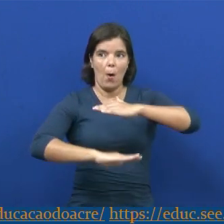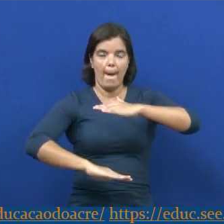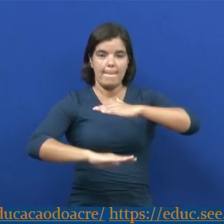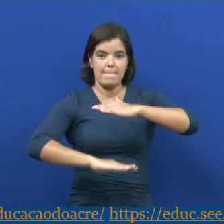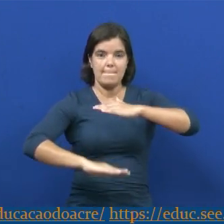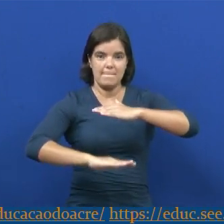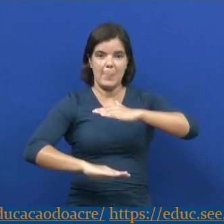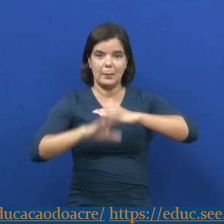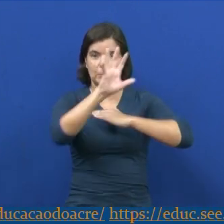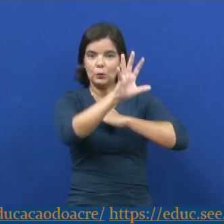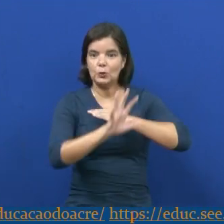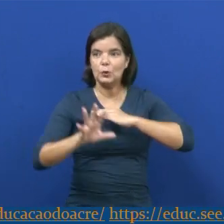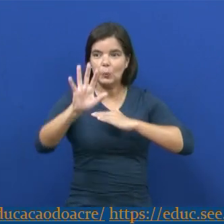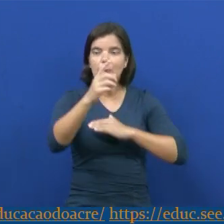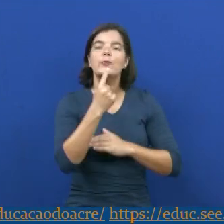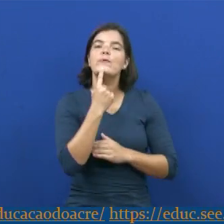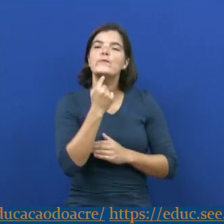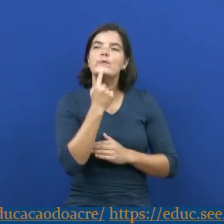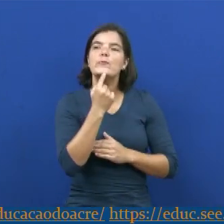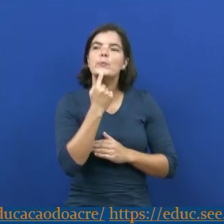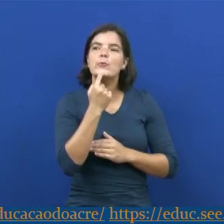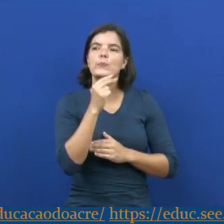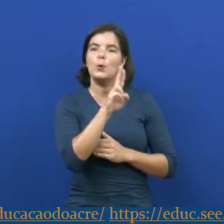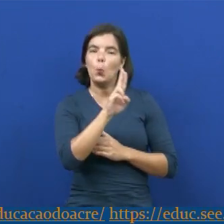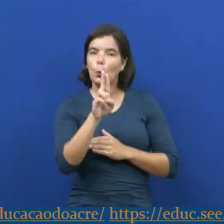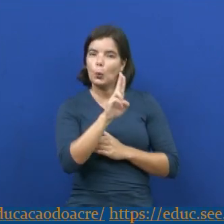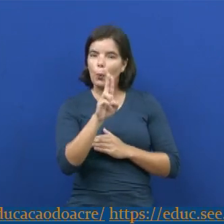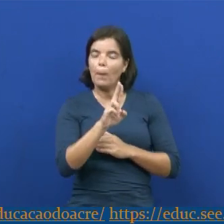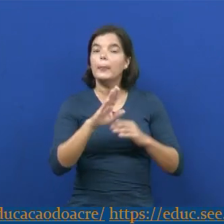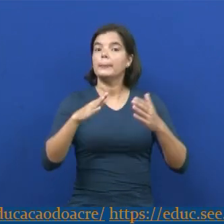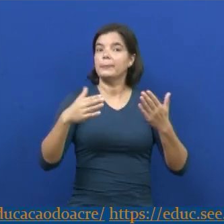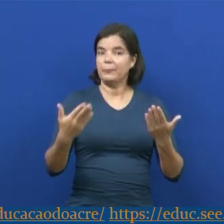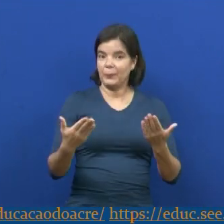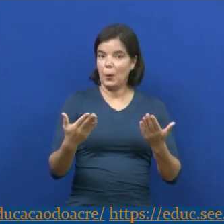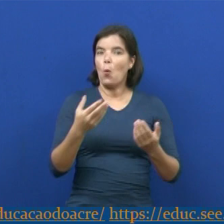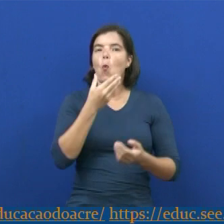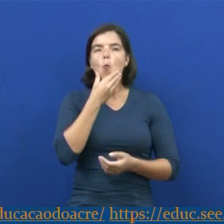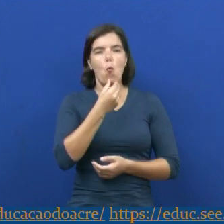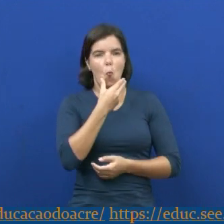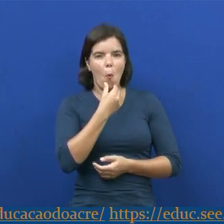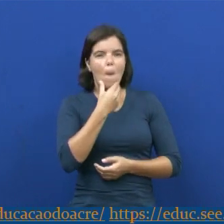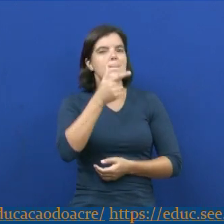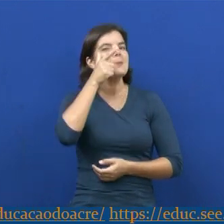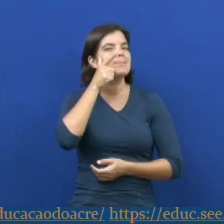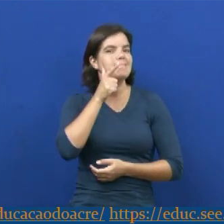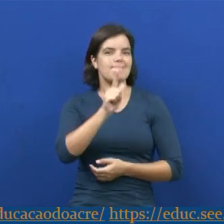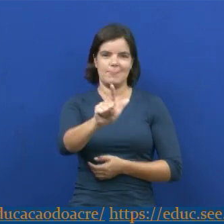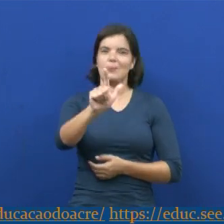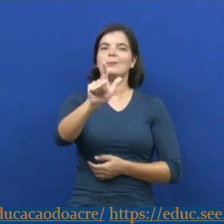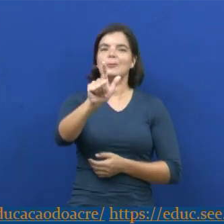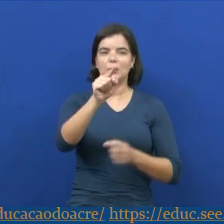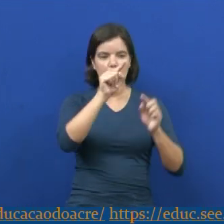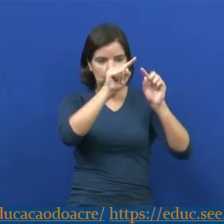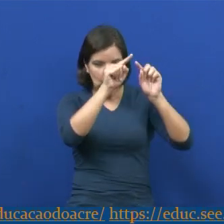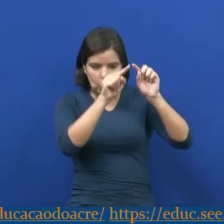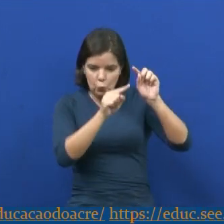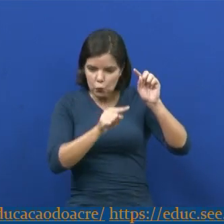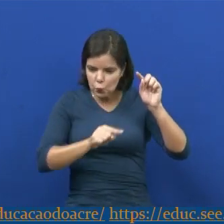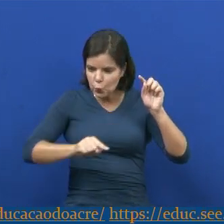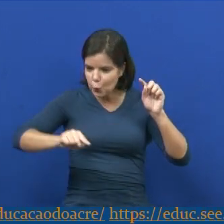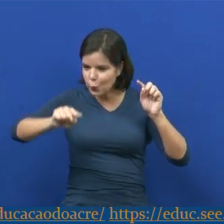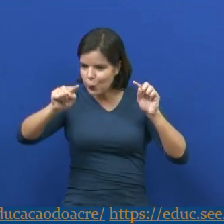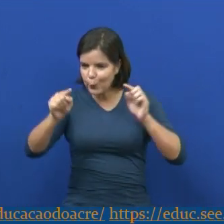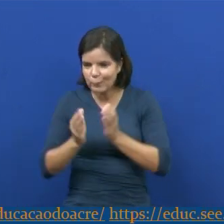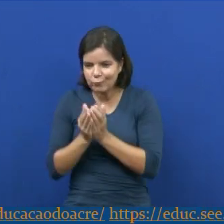mapa aí, escrito em vermelho, Cabo das Tormentas, pois Bartolomeu Dias ele conseguiu contornar